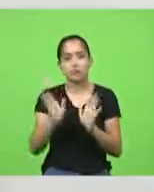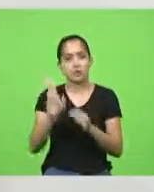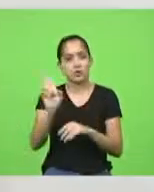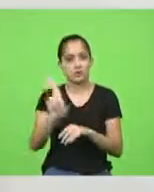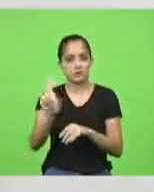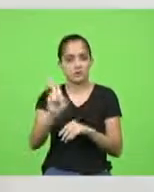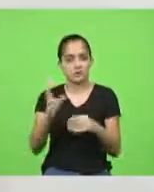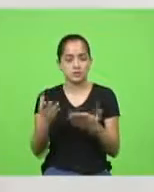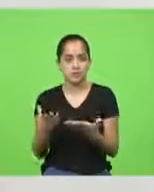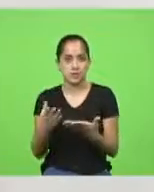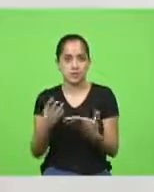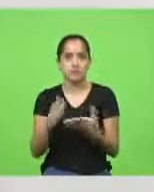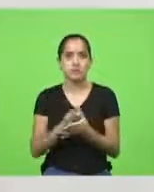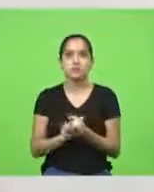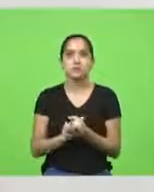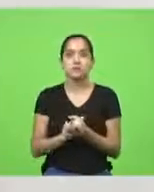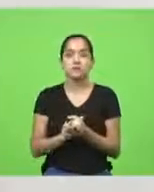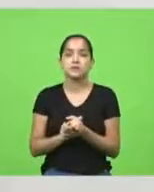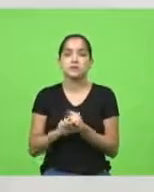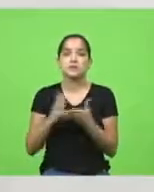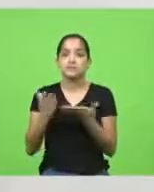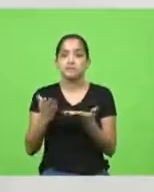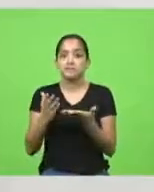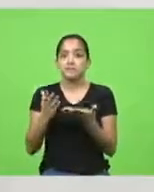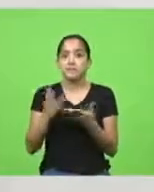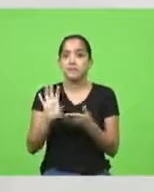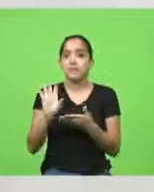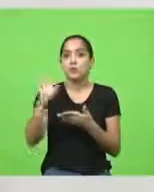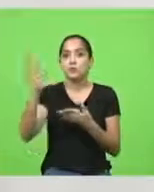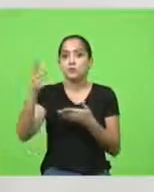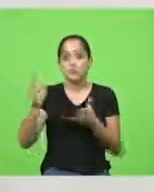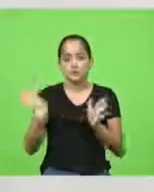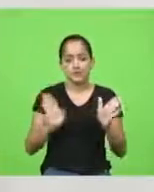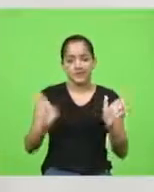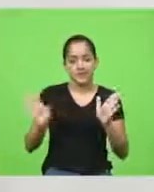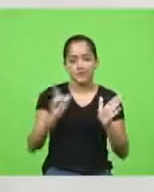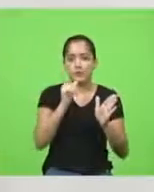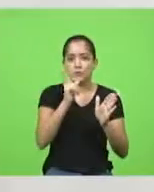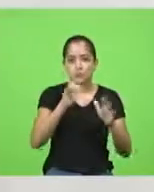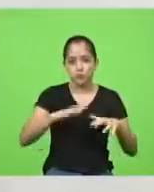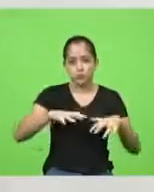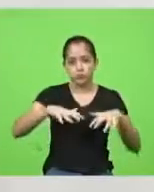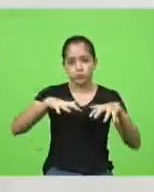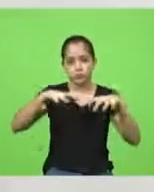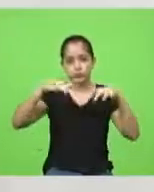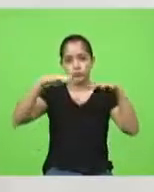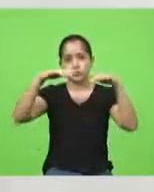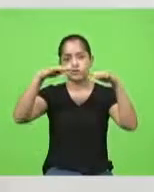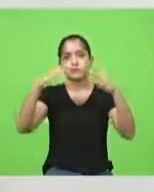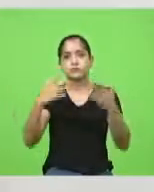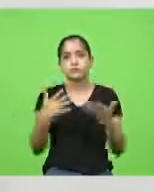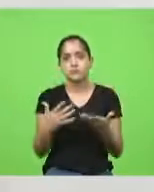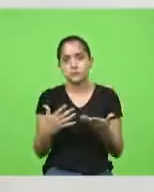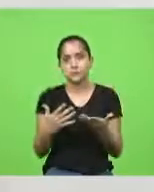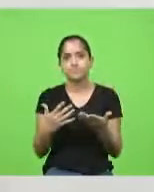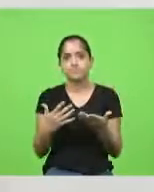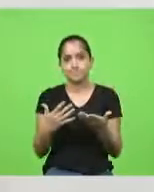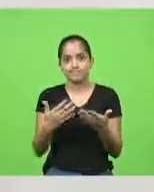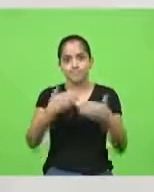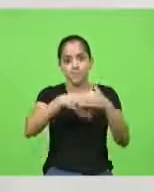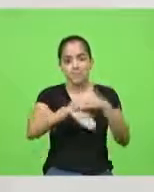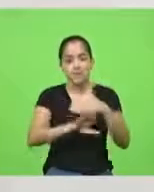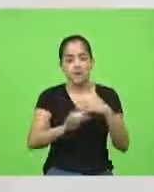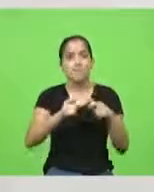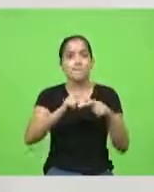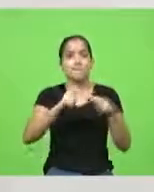as precipitações que ocorrem durante o ano, ou seja, as chuvas que ocorrem durante o ano, elas são até superior à